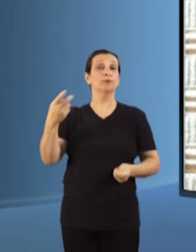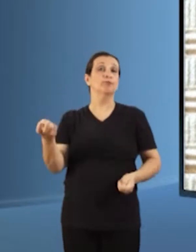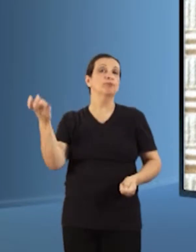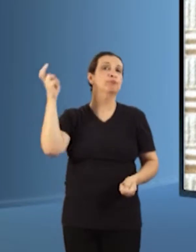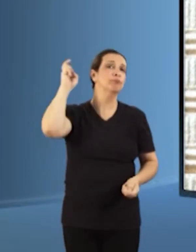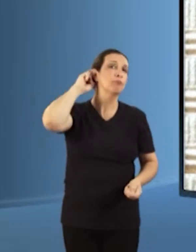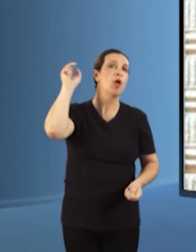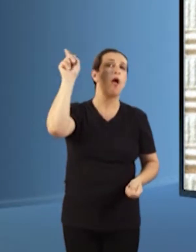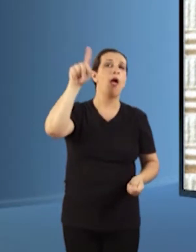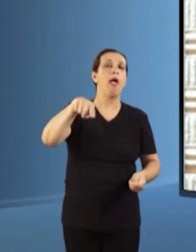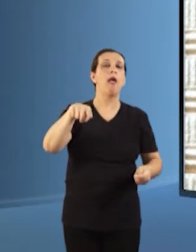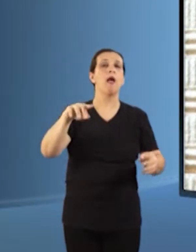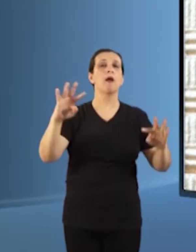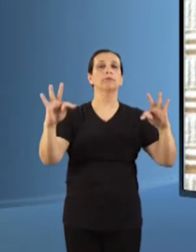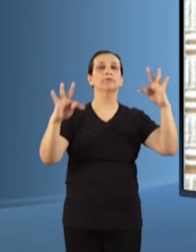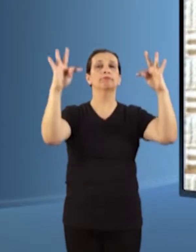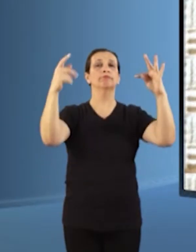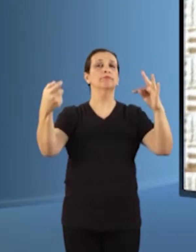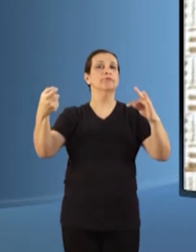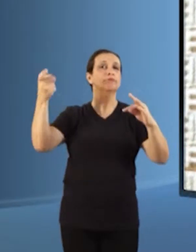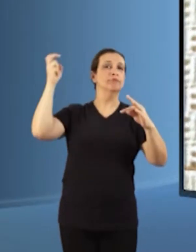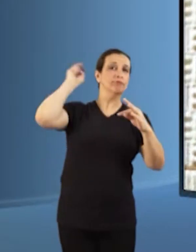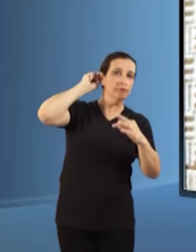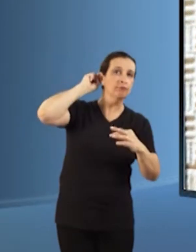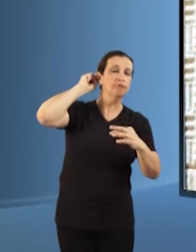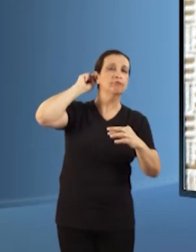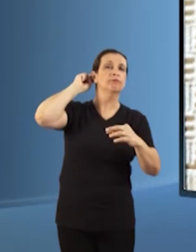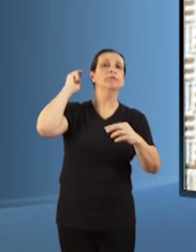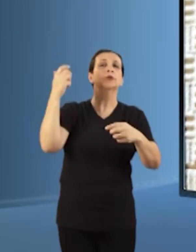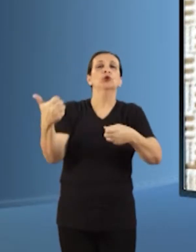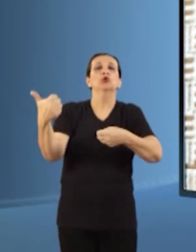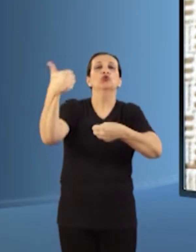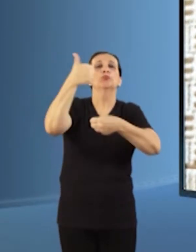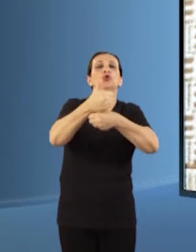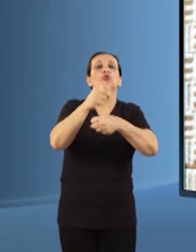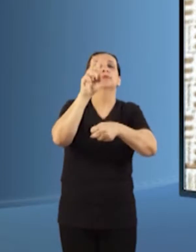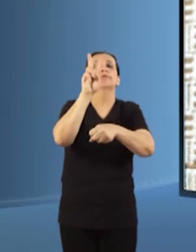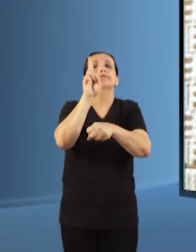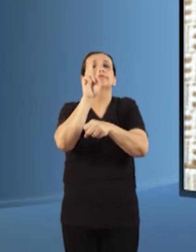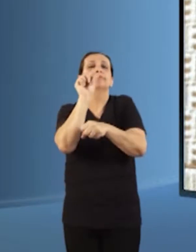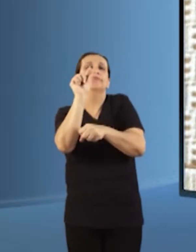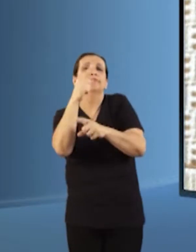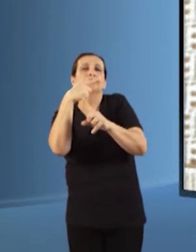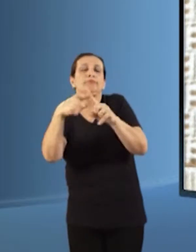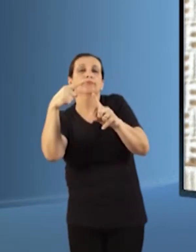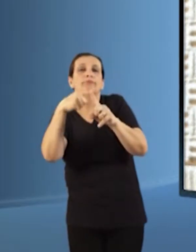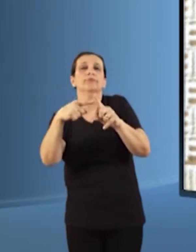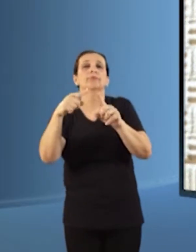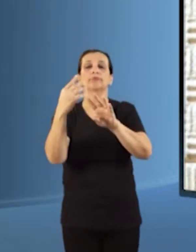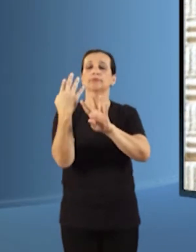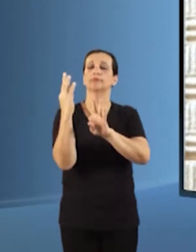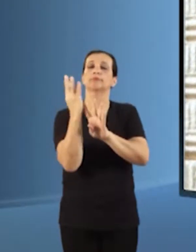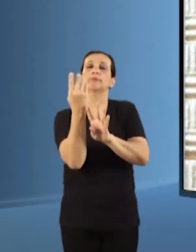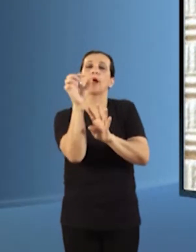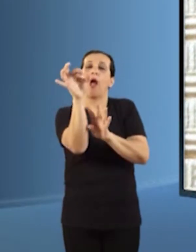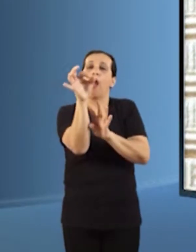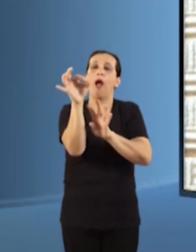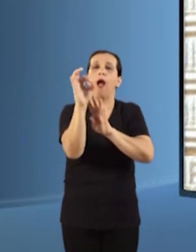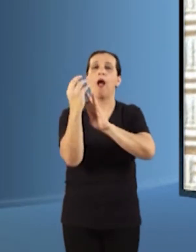coclear é uma prótese computadorizada que irá substituir parcialmente as funções da